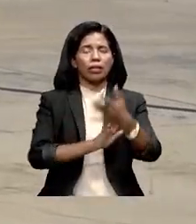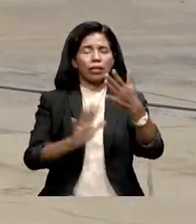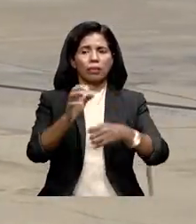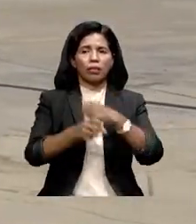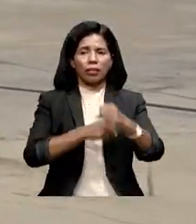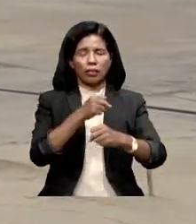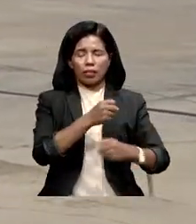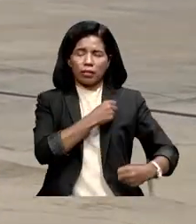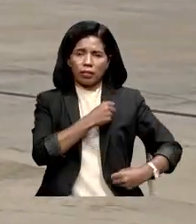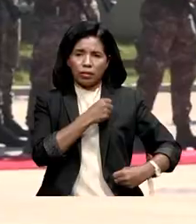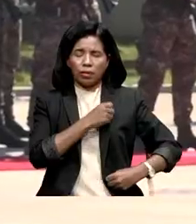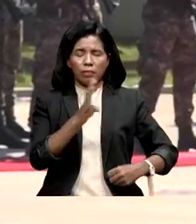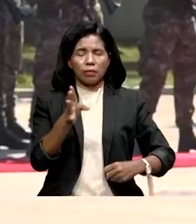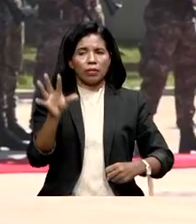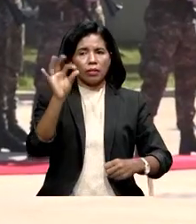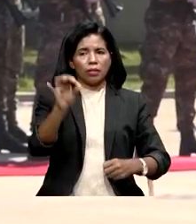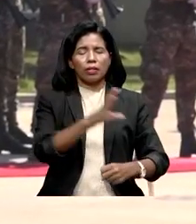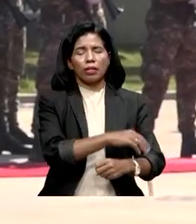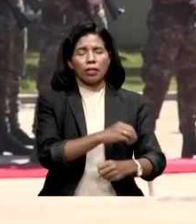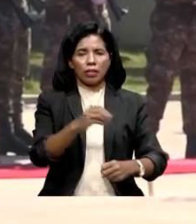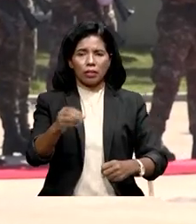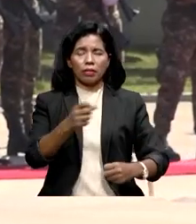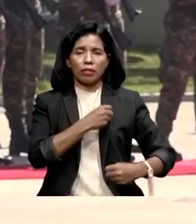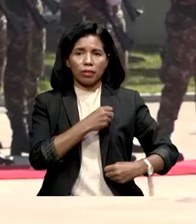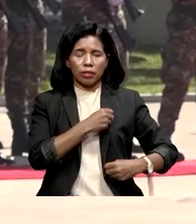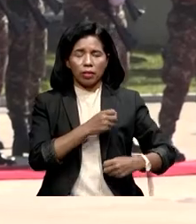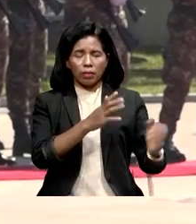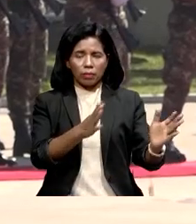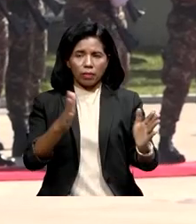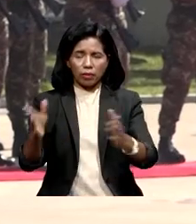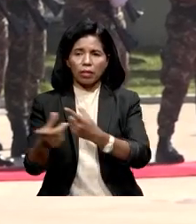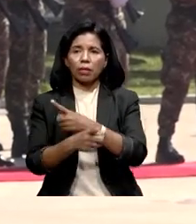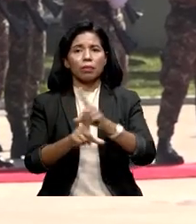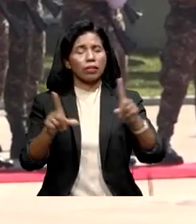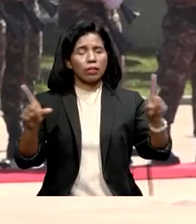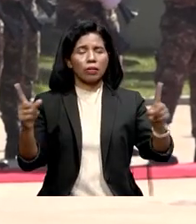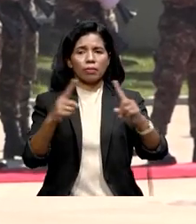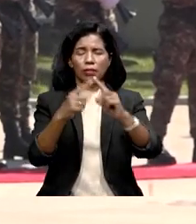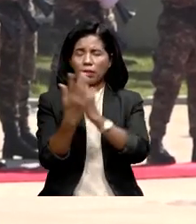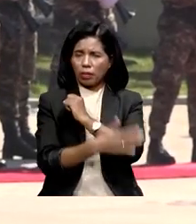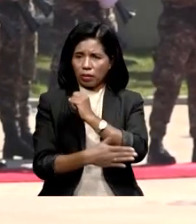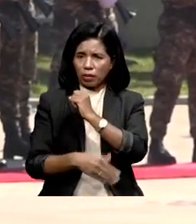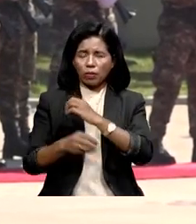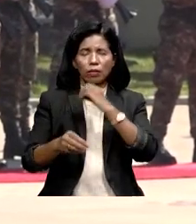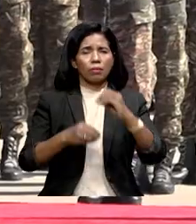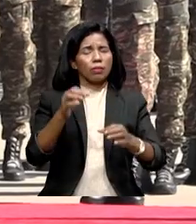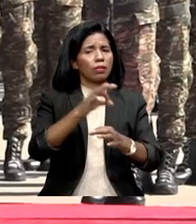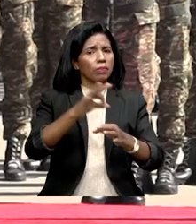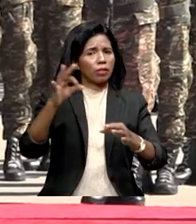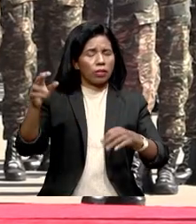e atina ne o tema papel FALINTIL e a processo de libertação da pátria luliu com a ba espírito